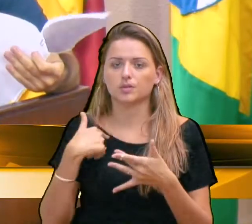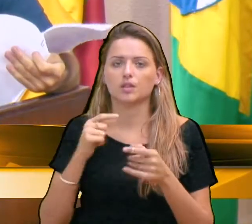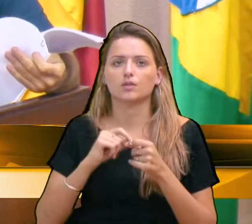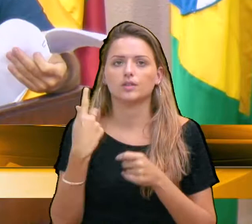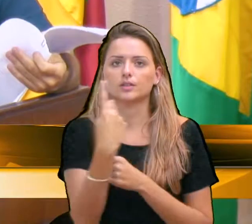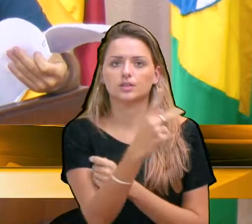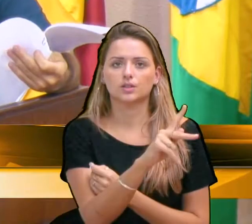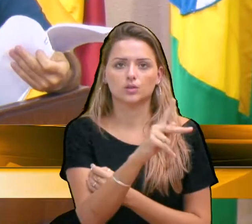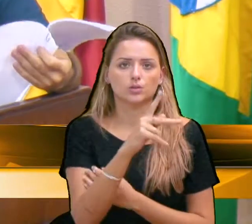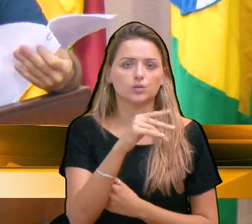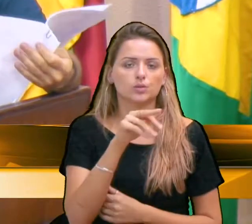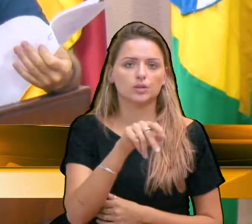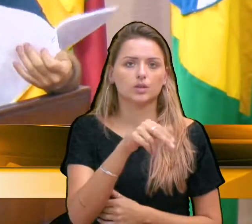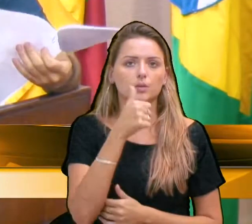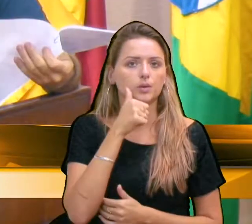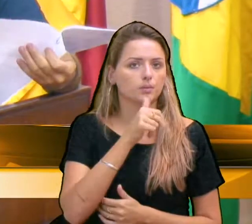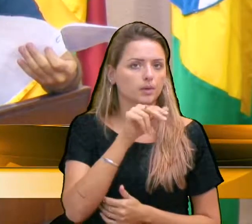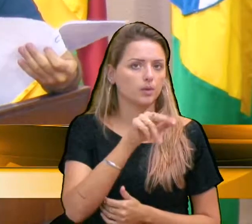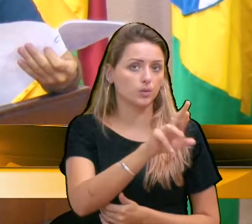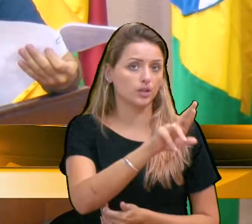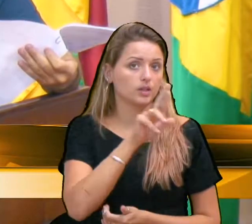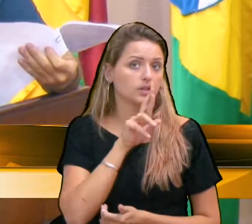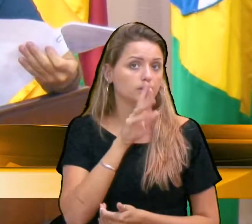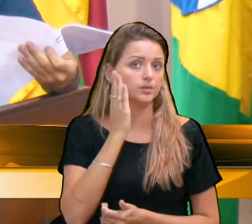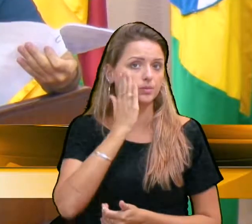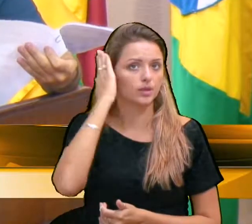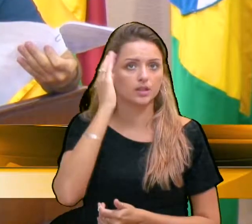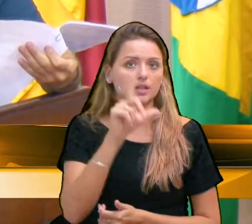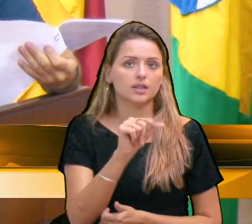irmão enviou para a Câmara,